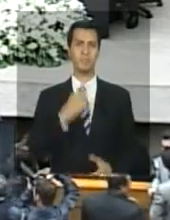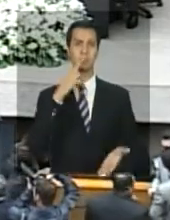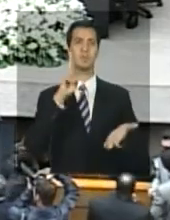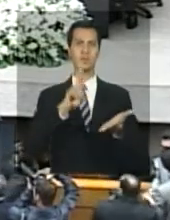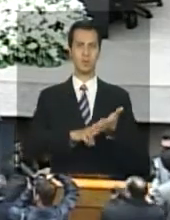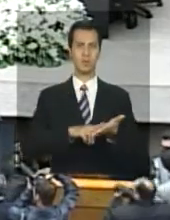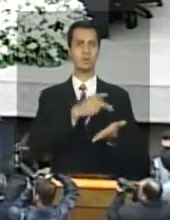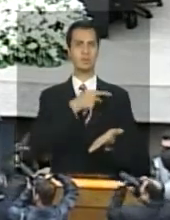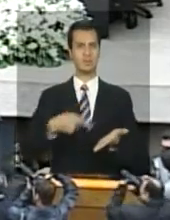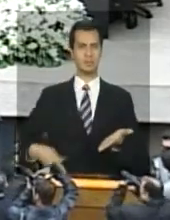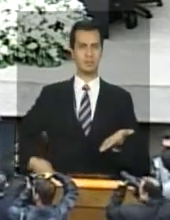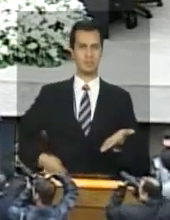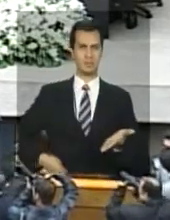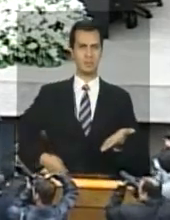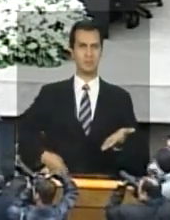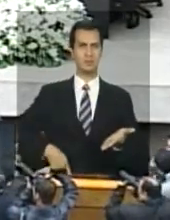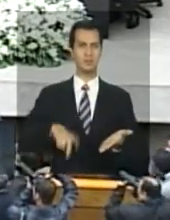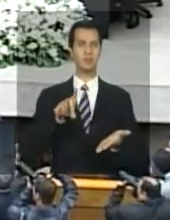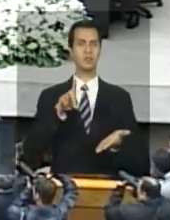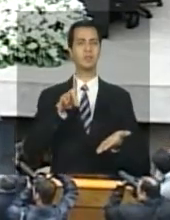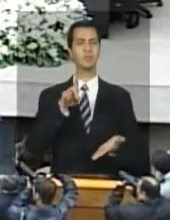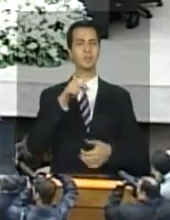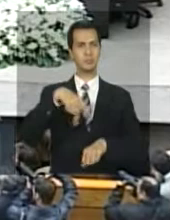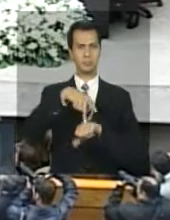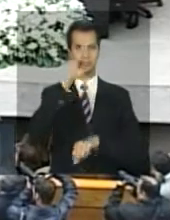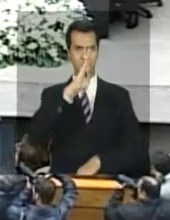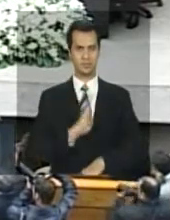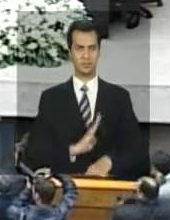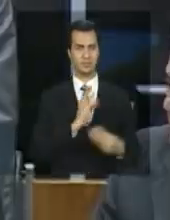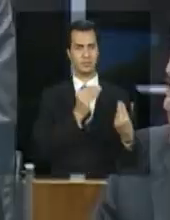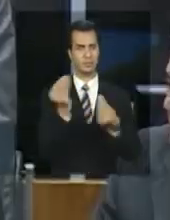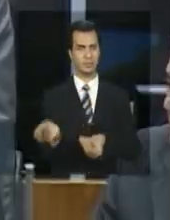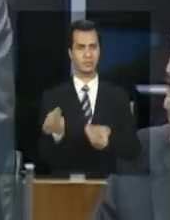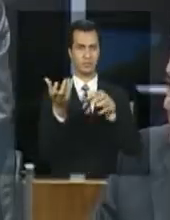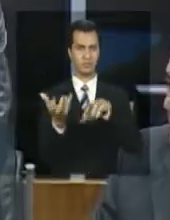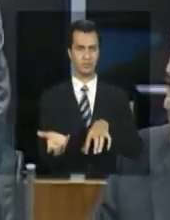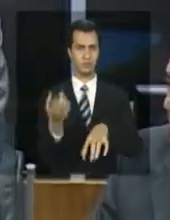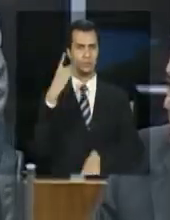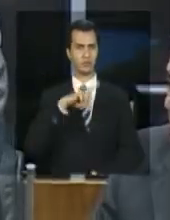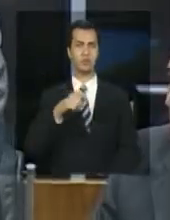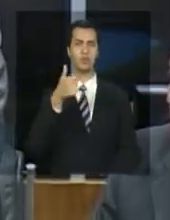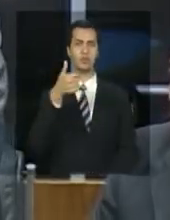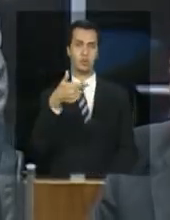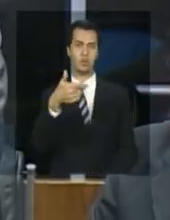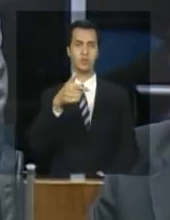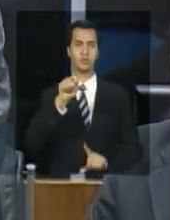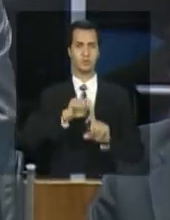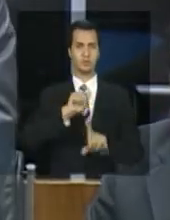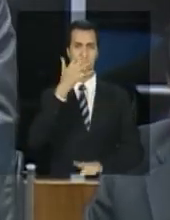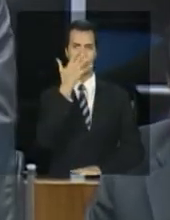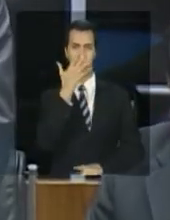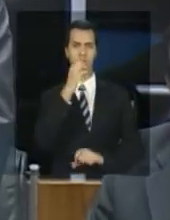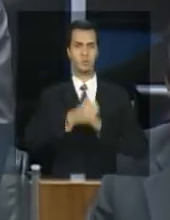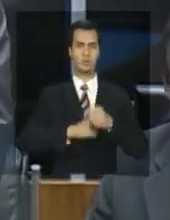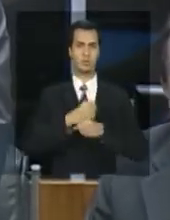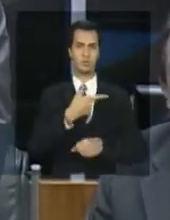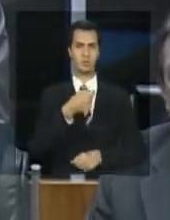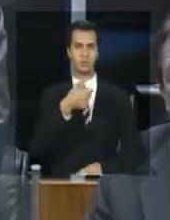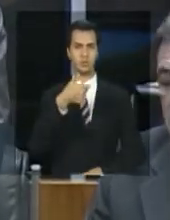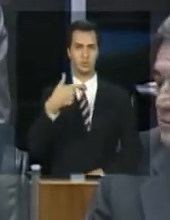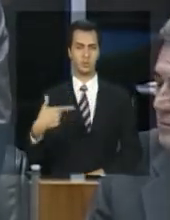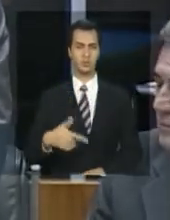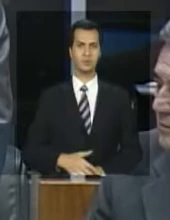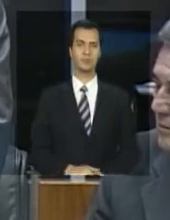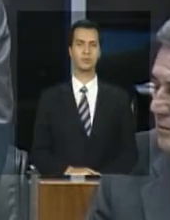da República ao Congresso Nacional, 2 de fevereiro de 2012. Senhoras e senhores